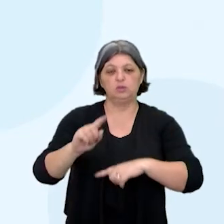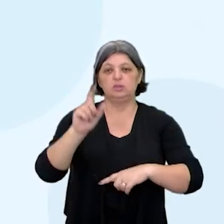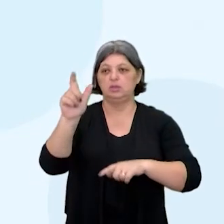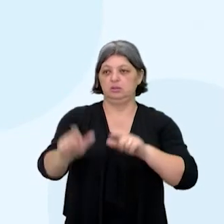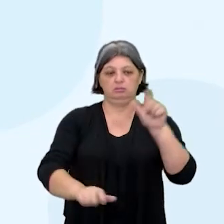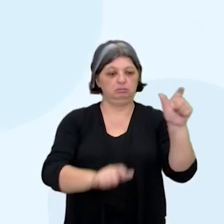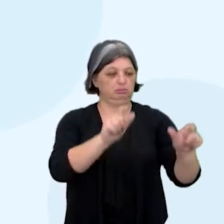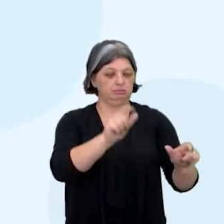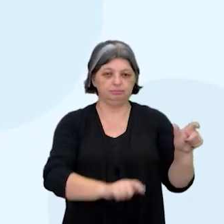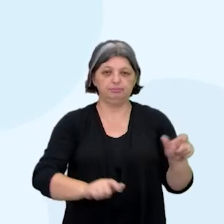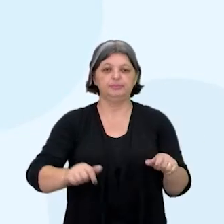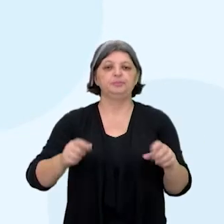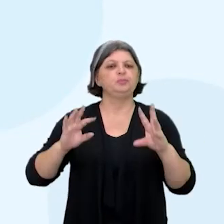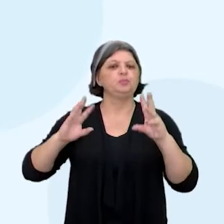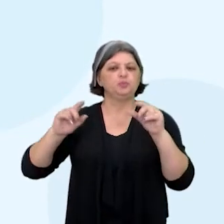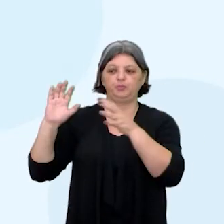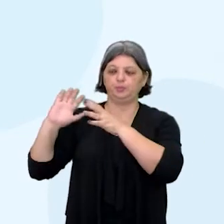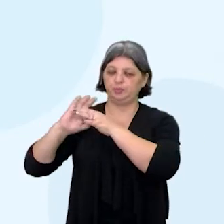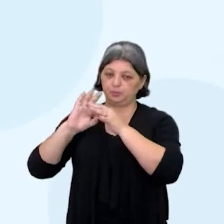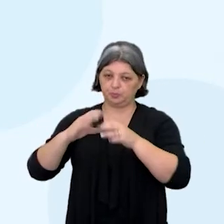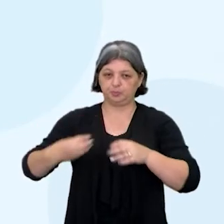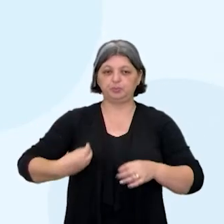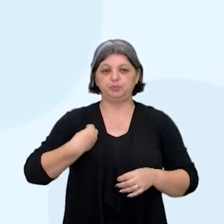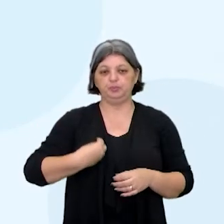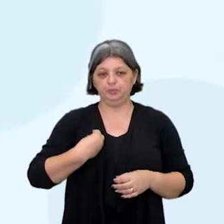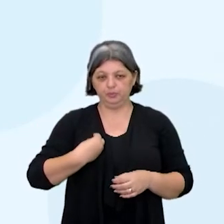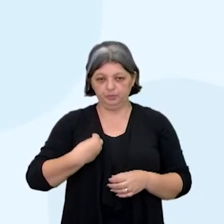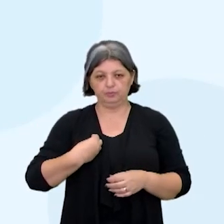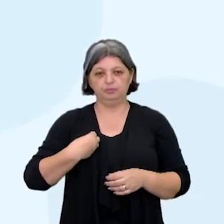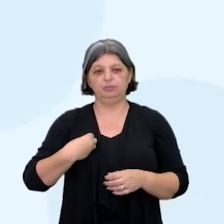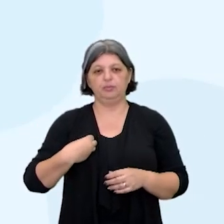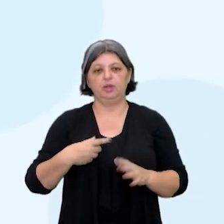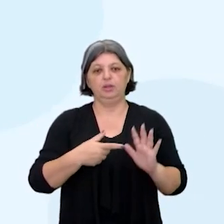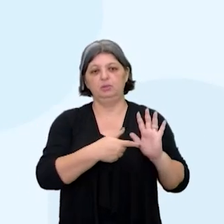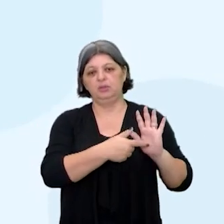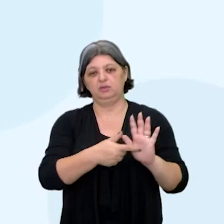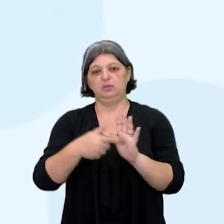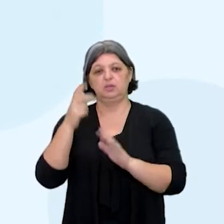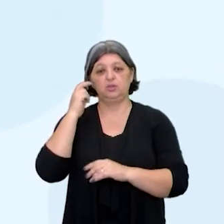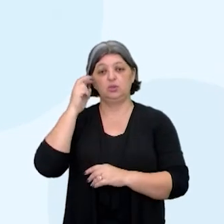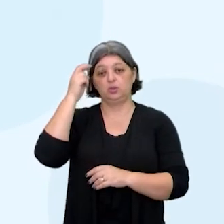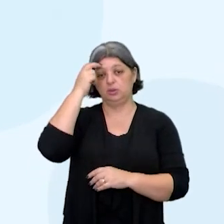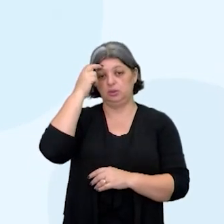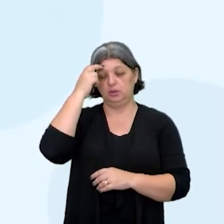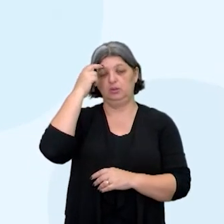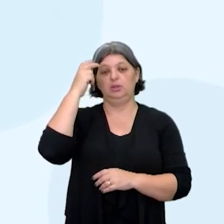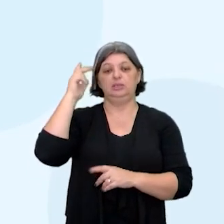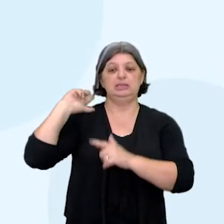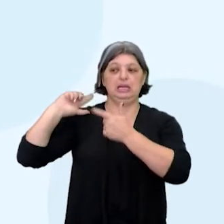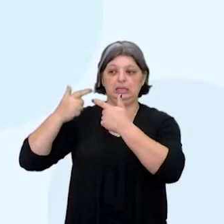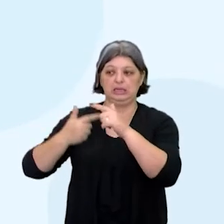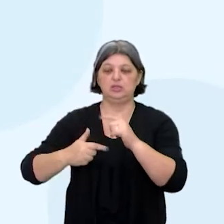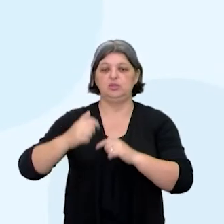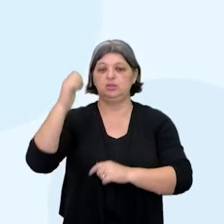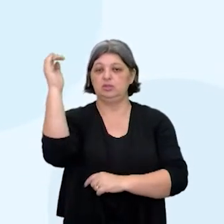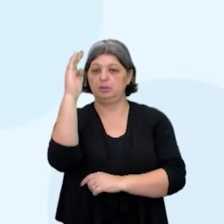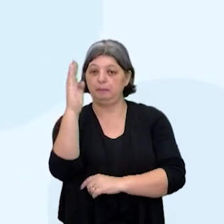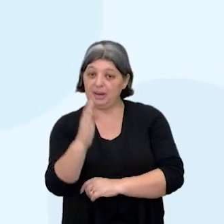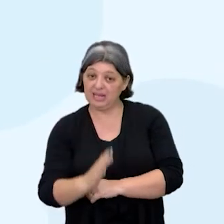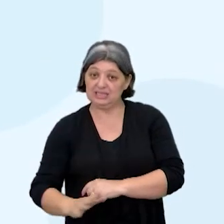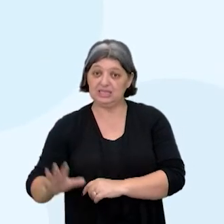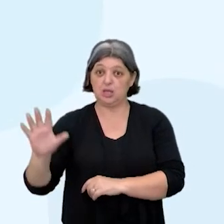todos os contextos das vivências e das tradições culturais brasileiras. Lembrando que falamos em tradições